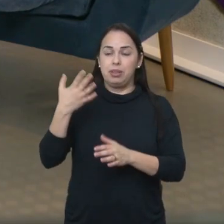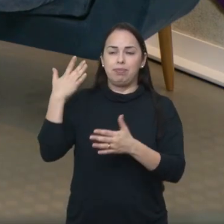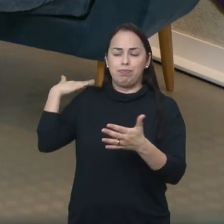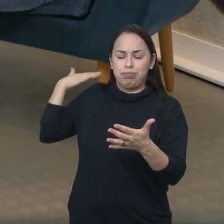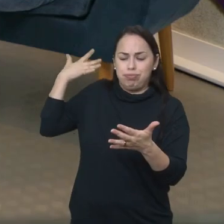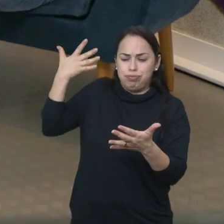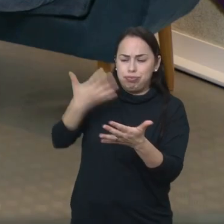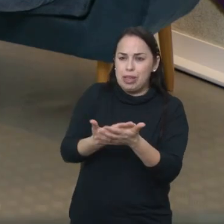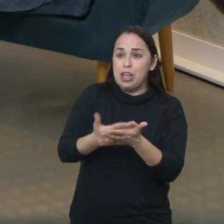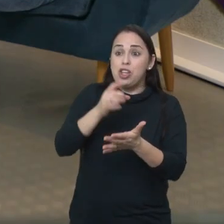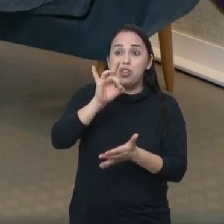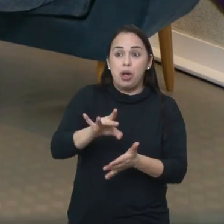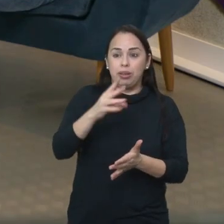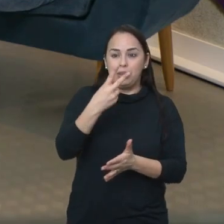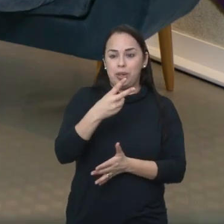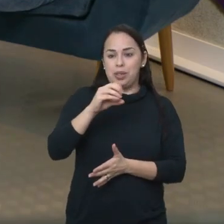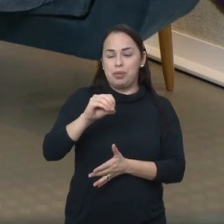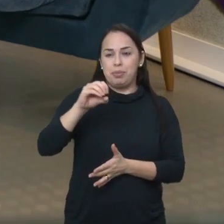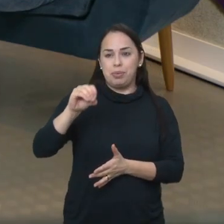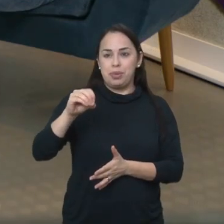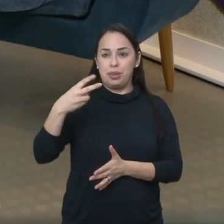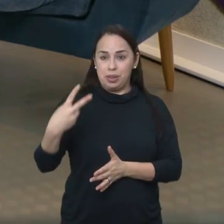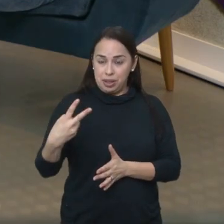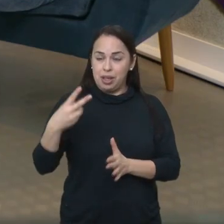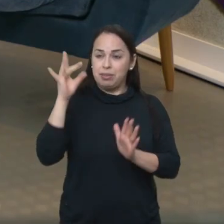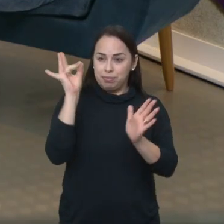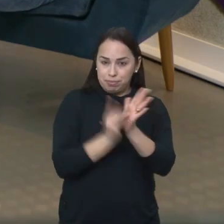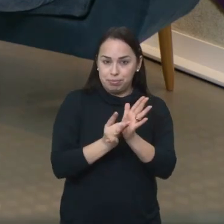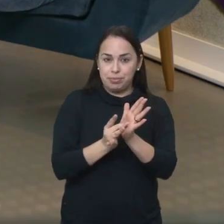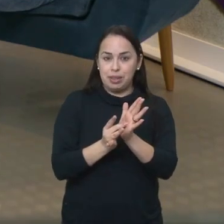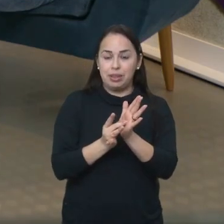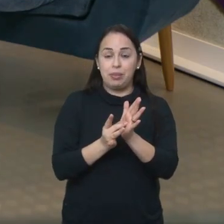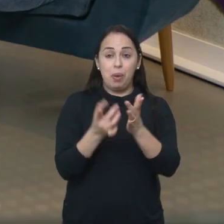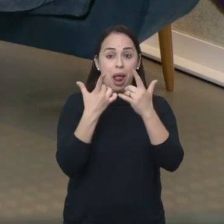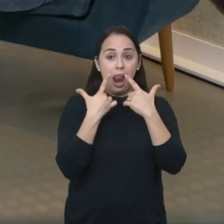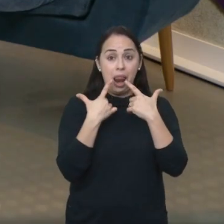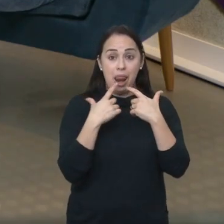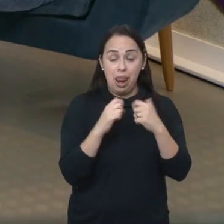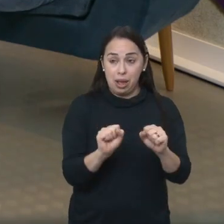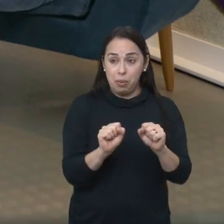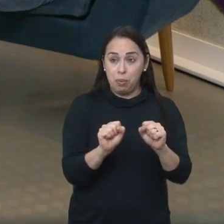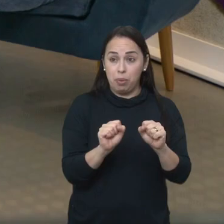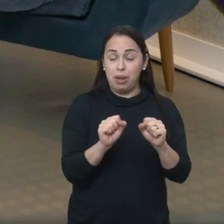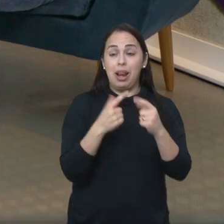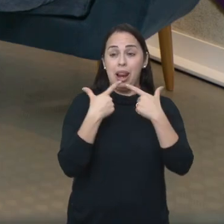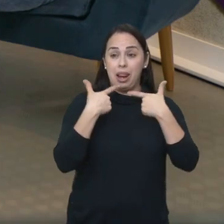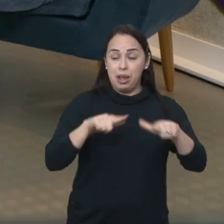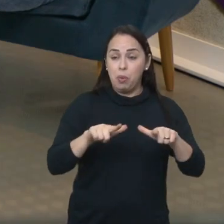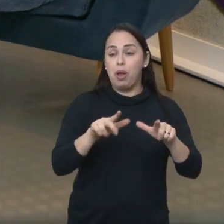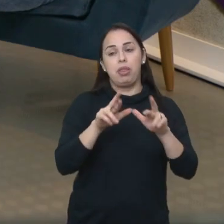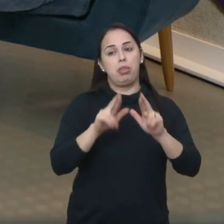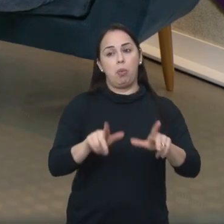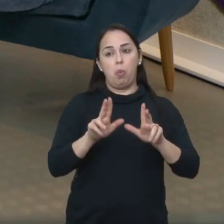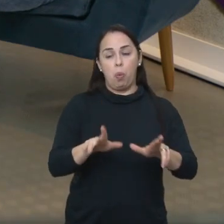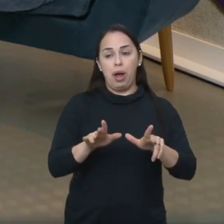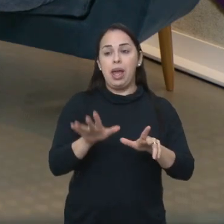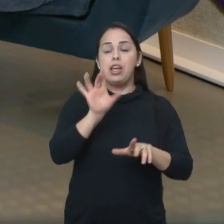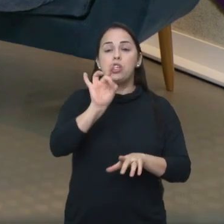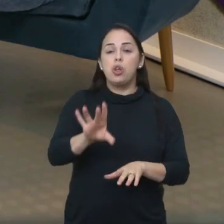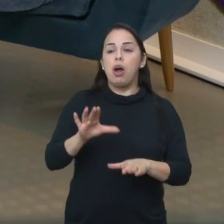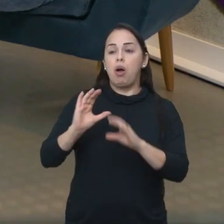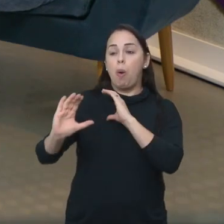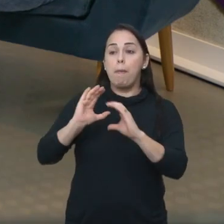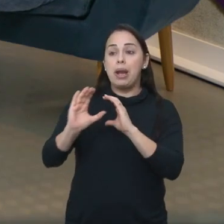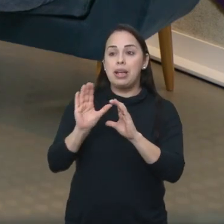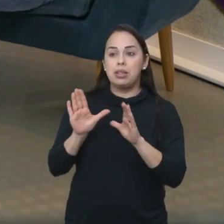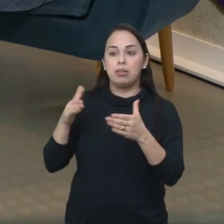1857, somente em 2002 foi reconhecida como meio, não é língua, de expressão e comunicação das comunidades